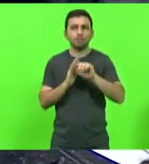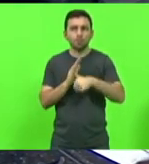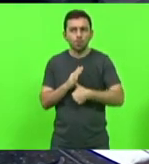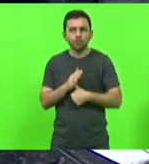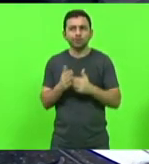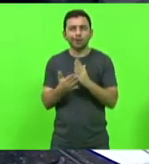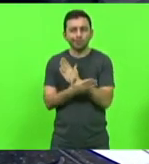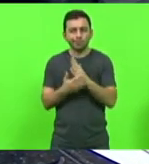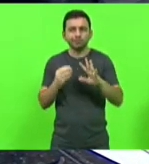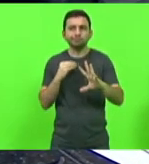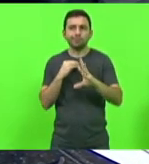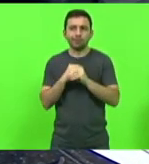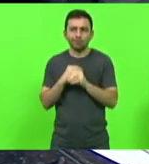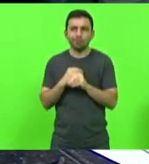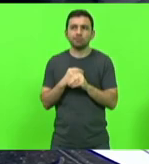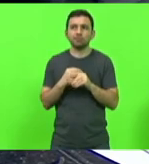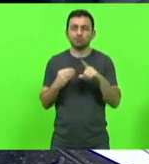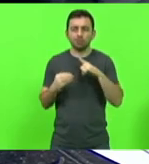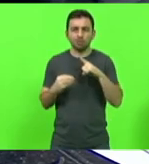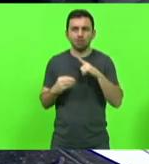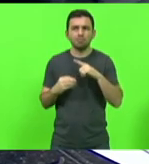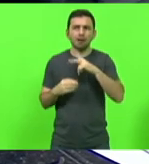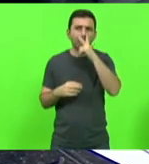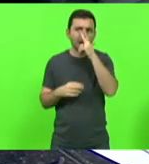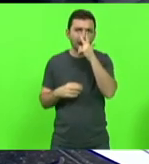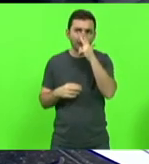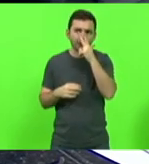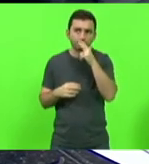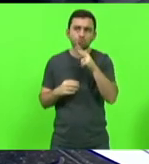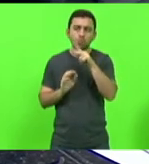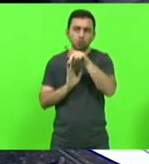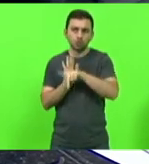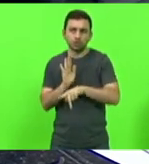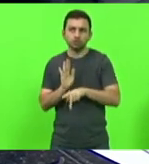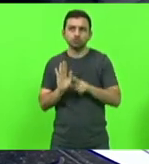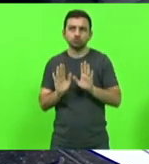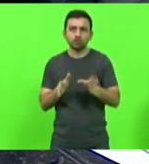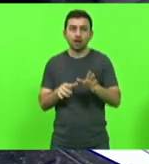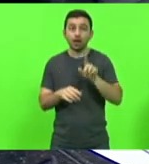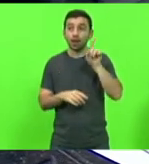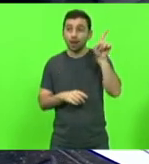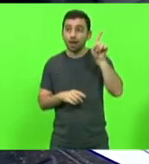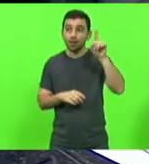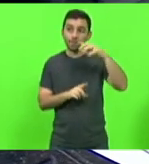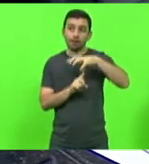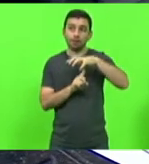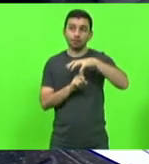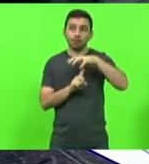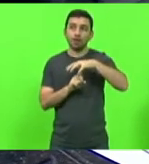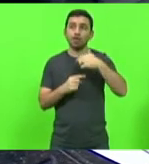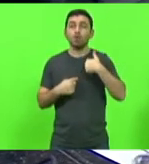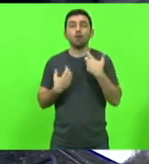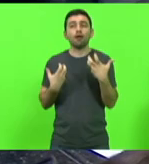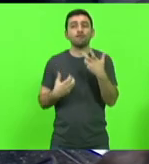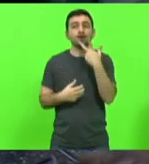emendas que, muito parecido com o projeto que passou no Paraná. Quero dizer para vocês, parabenizar todos os pais aqui